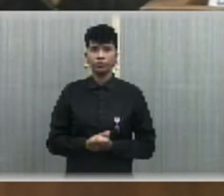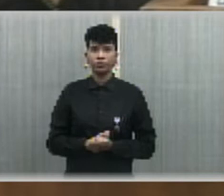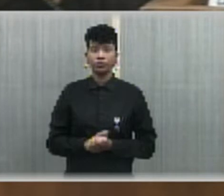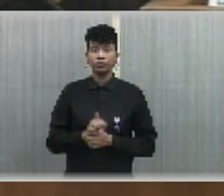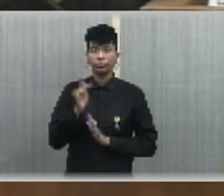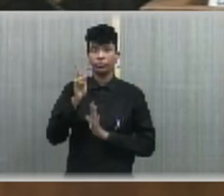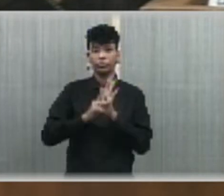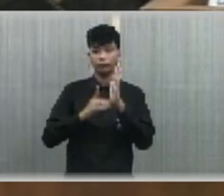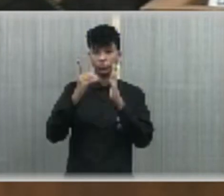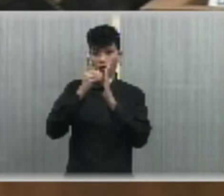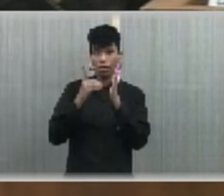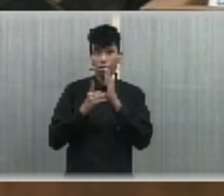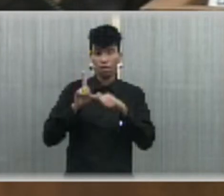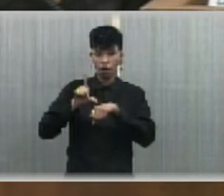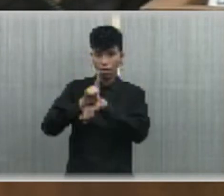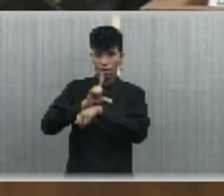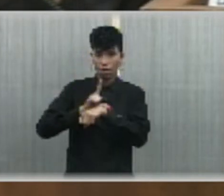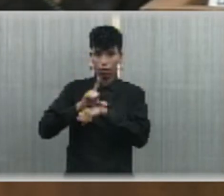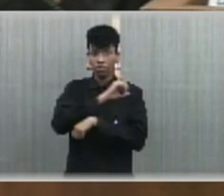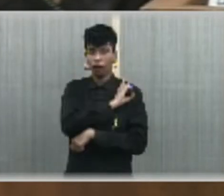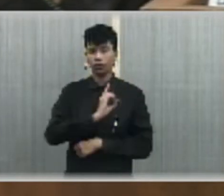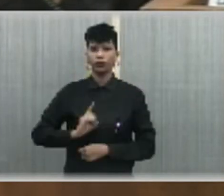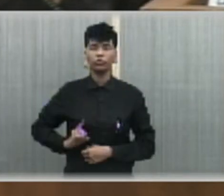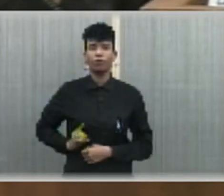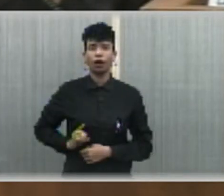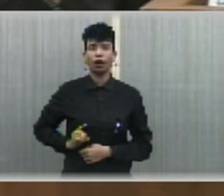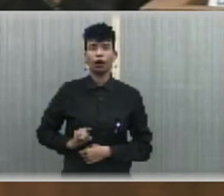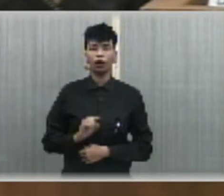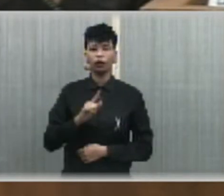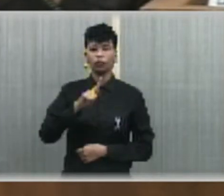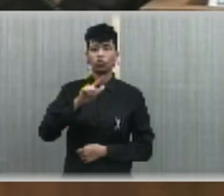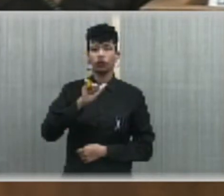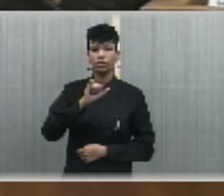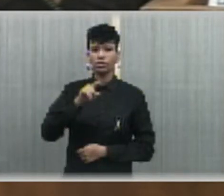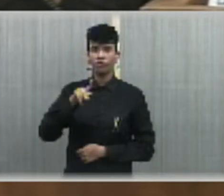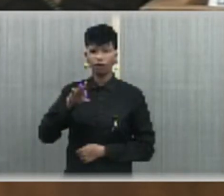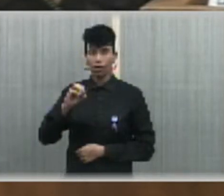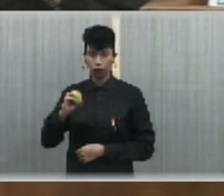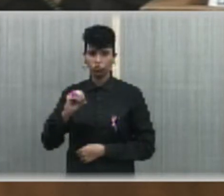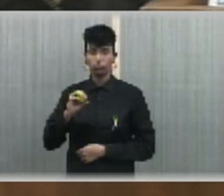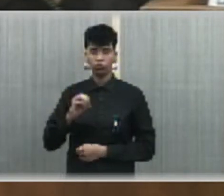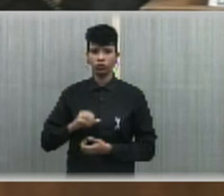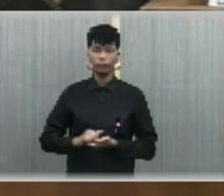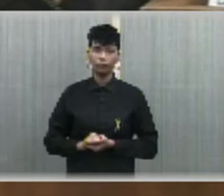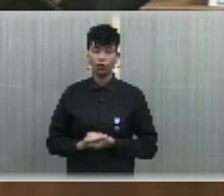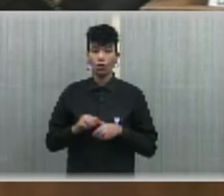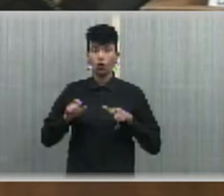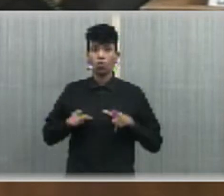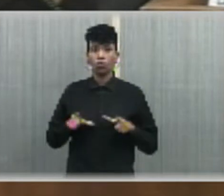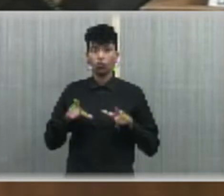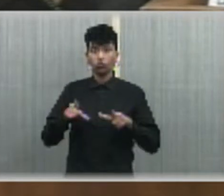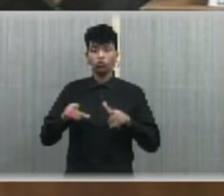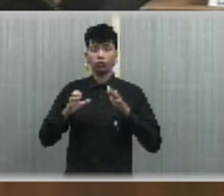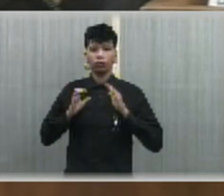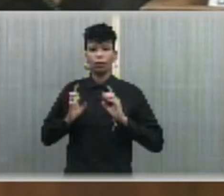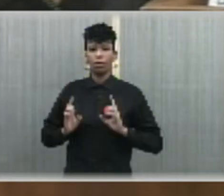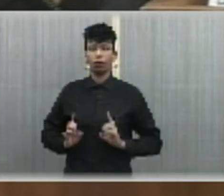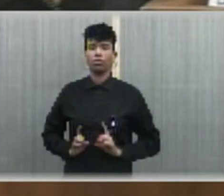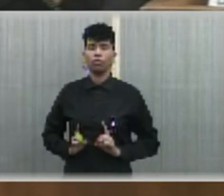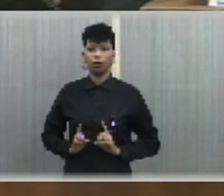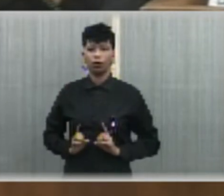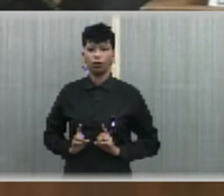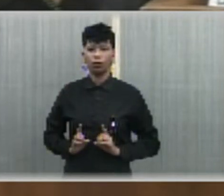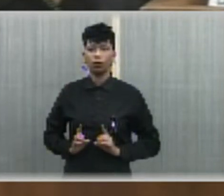Projeto de decreto legislativo do deputado Gessivaldo Isaías dispõe sobre a concessão do título de cidadão